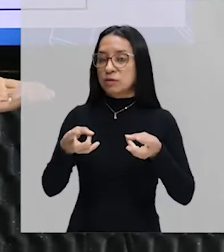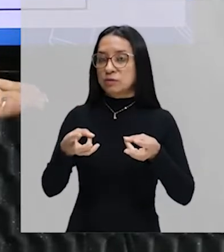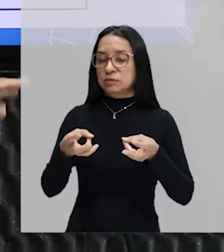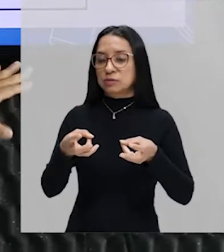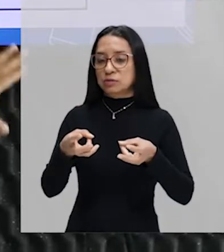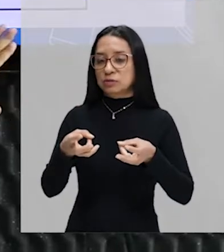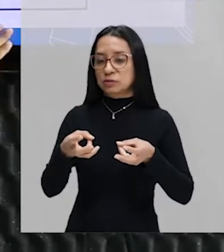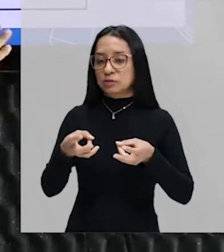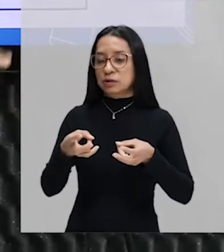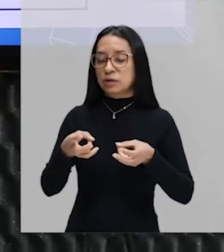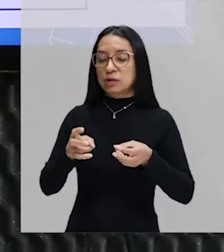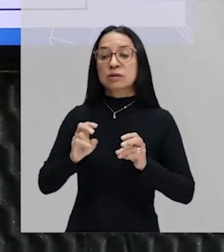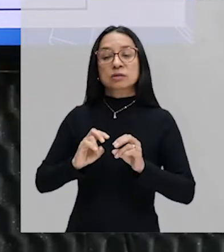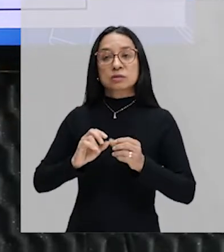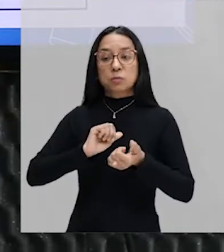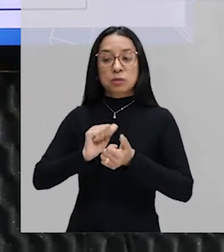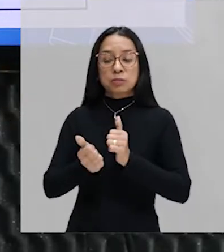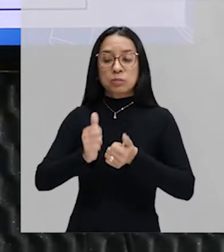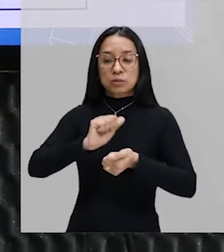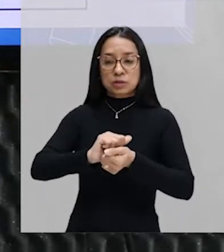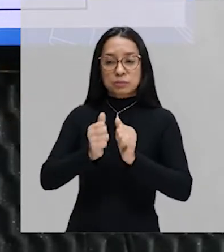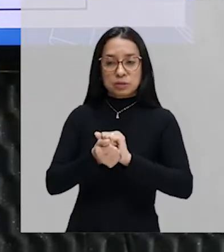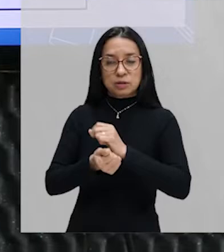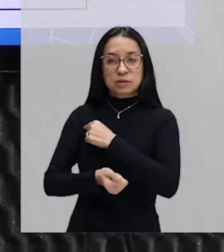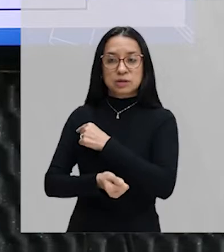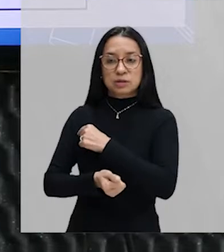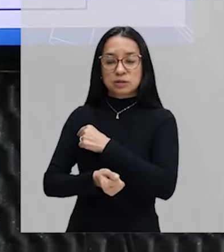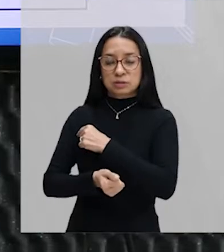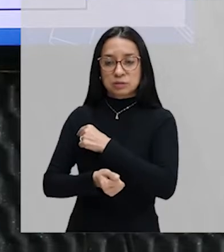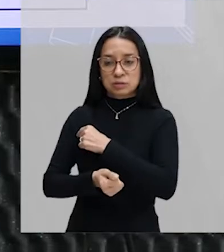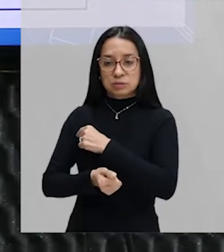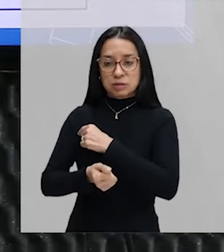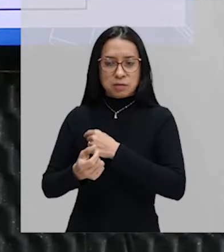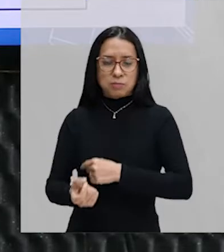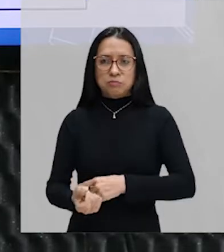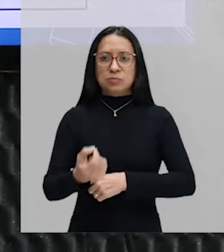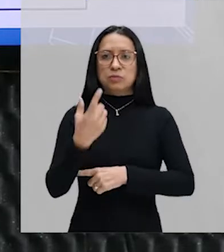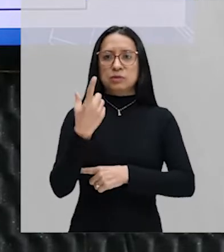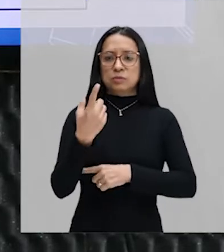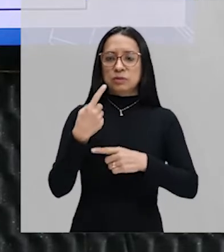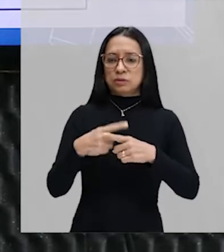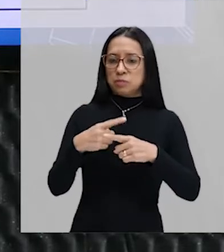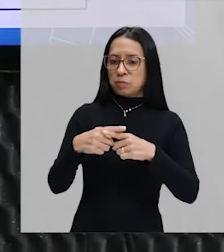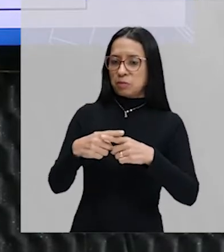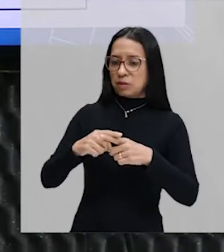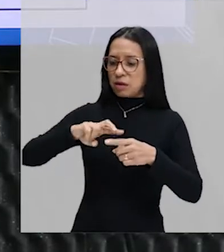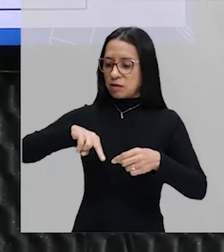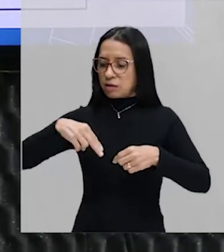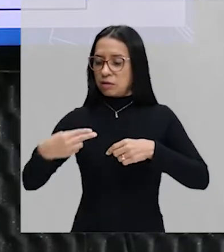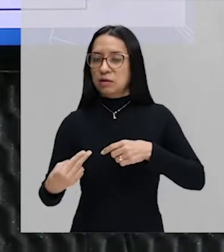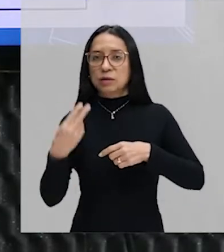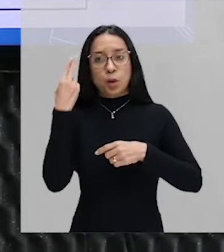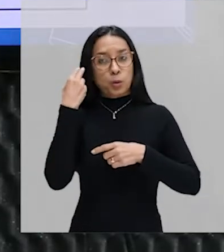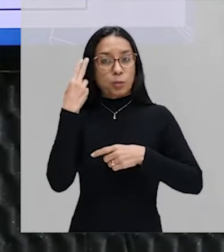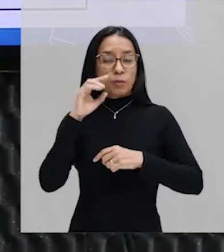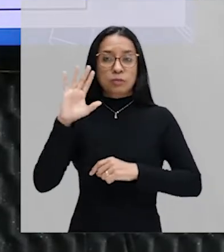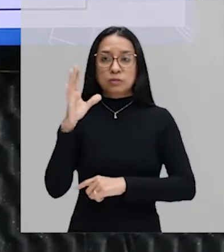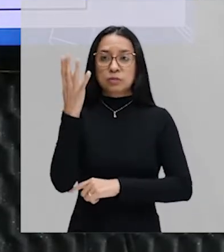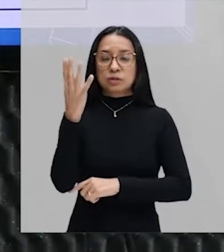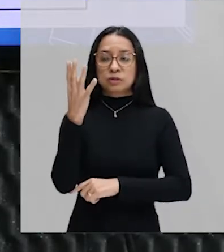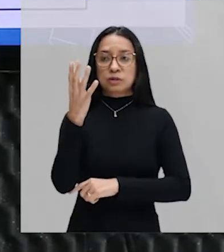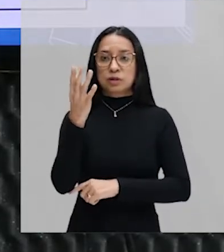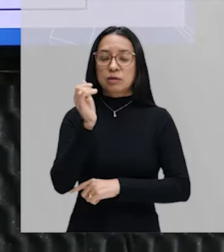modalidade adaptada, no caso aqui o basquete de cadeira de rodas, não se espantem porque quedas são normais de acontecer.